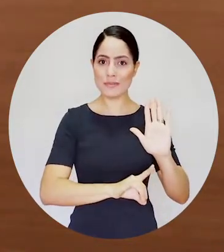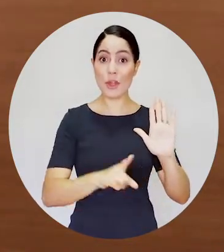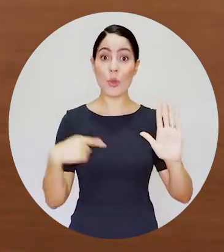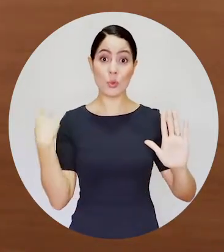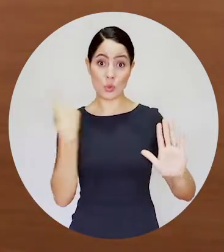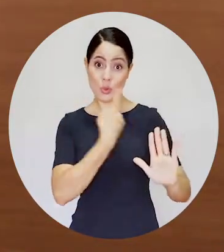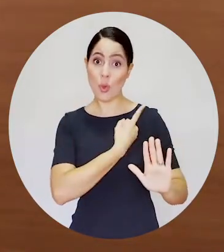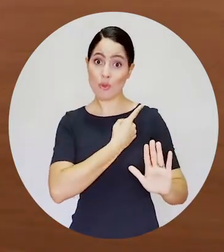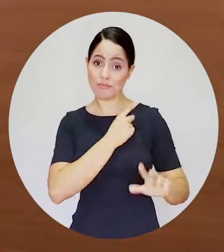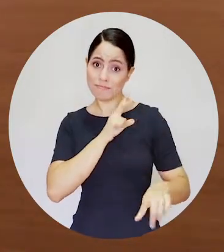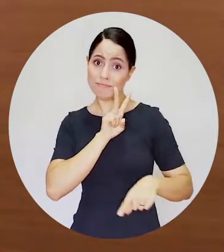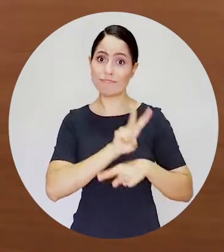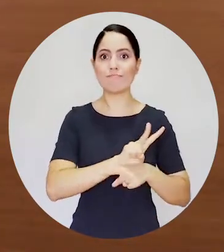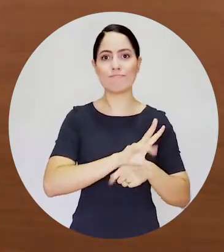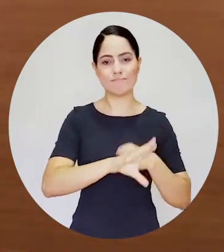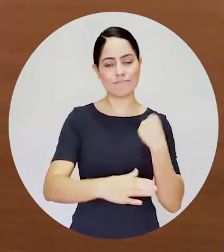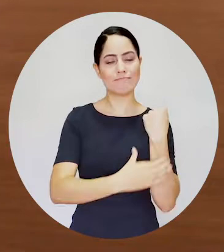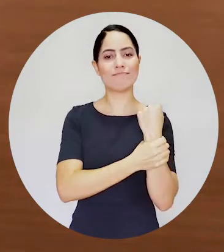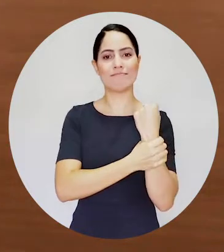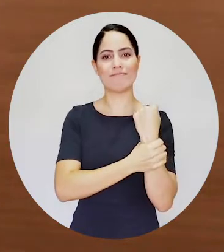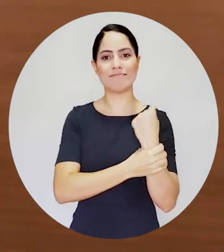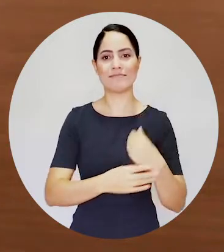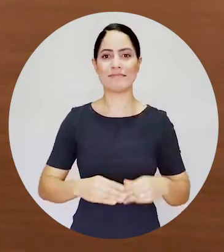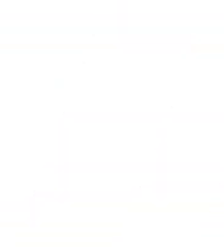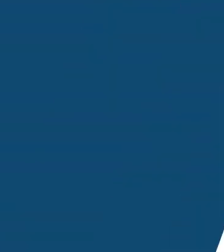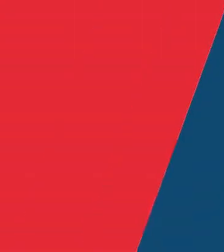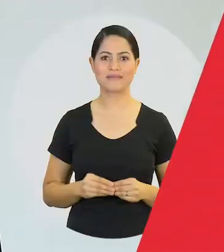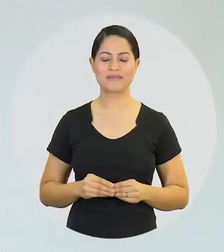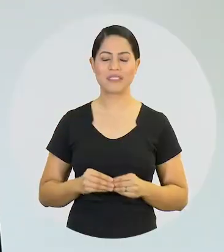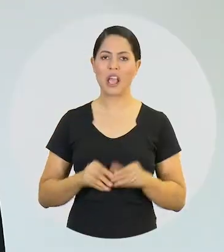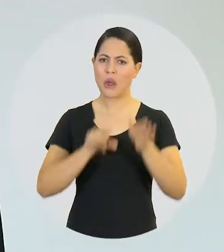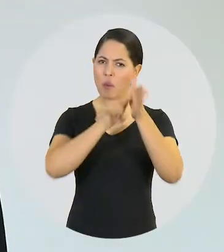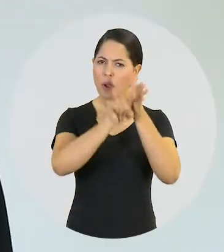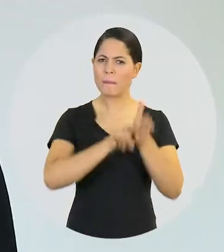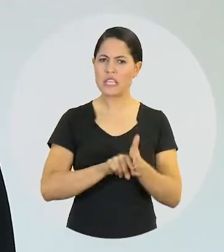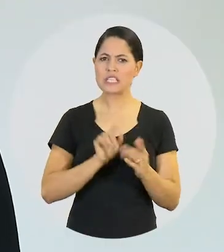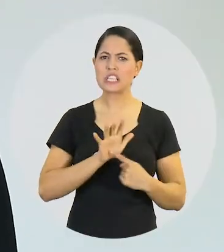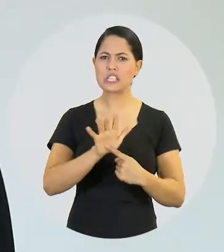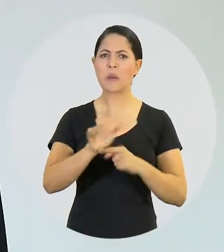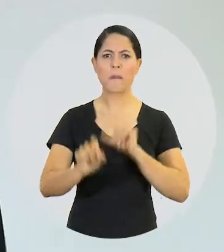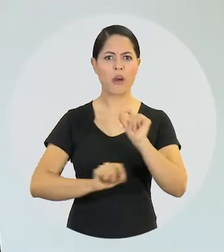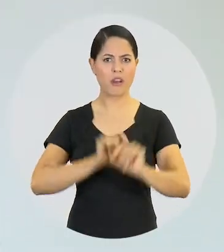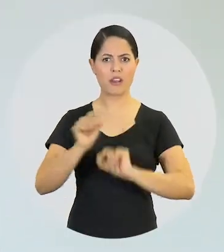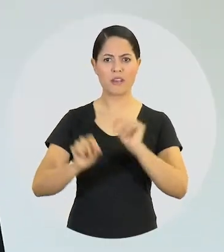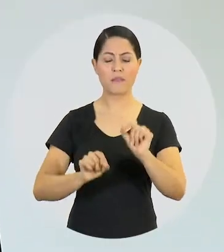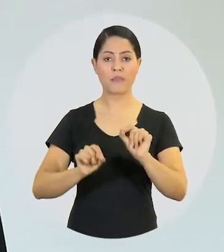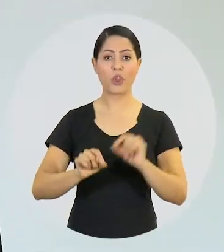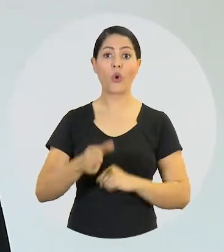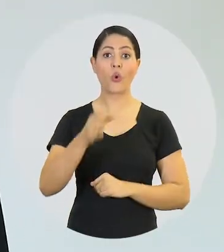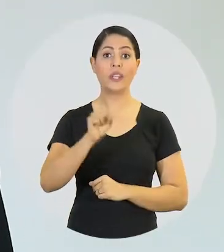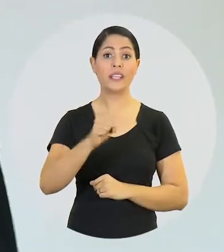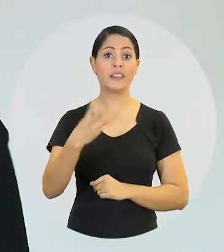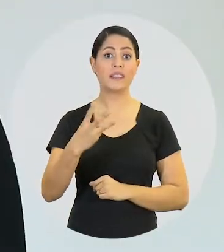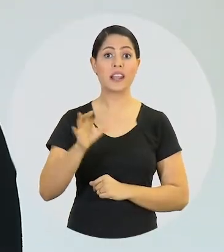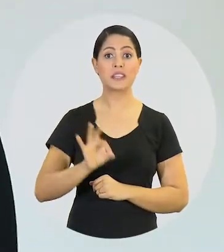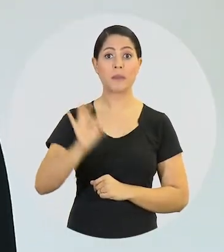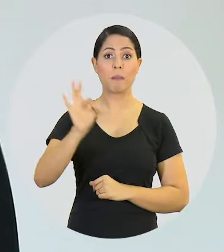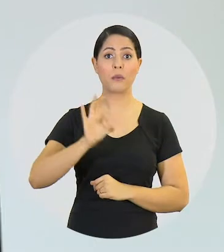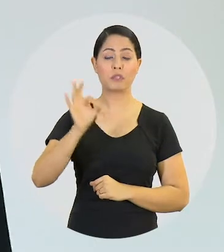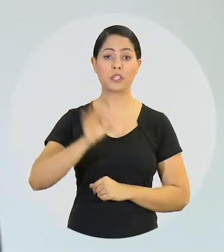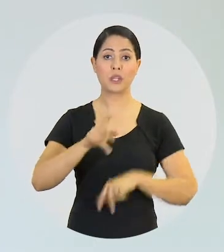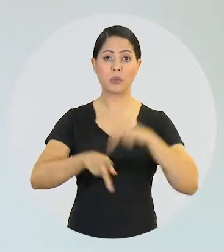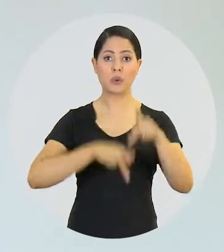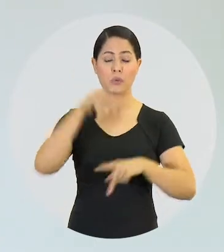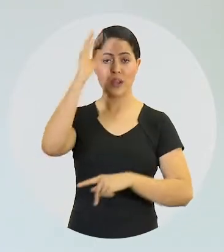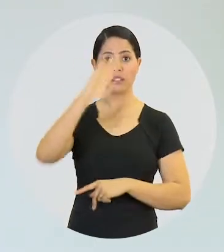meus e dos seus direitos. Assista comigo. Uma pesquisa trouxe à tona que, apesar de 83%